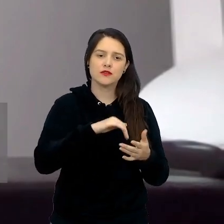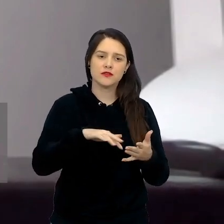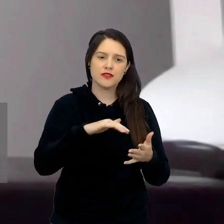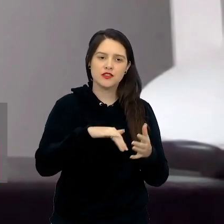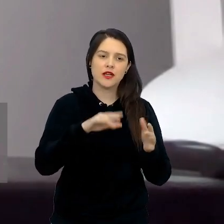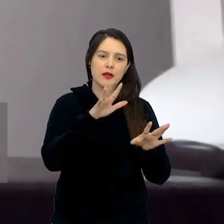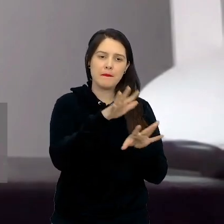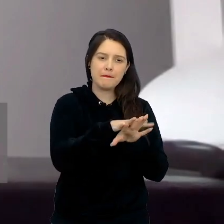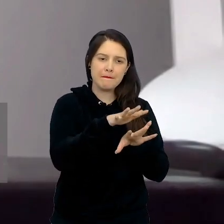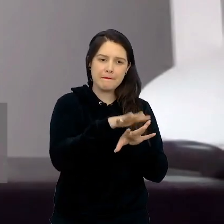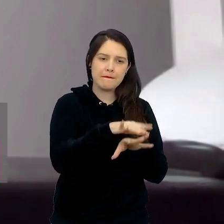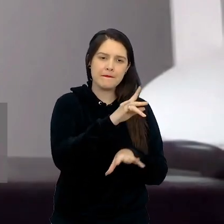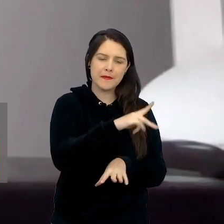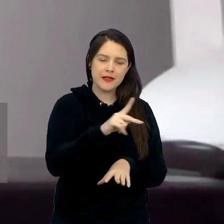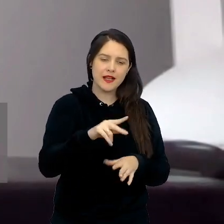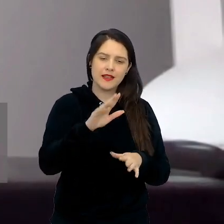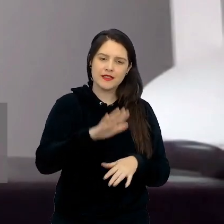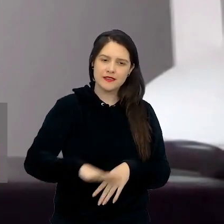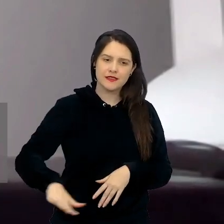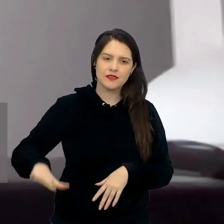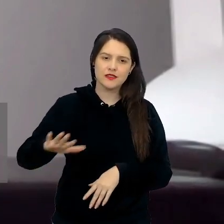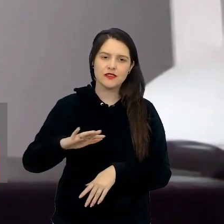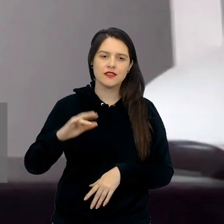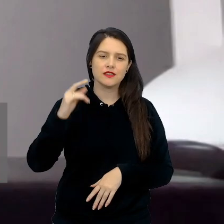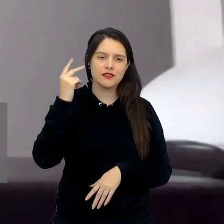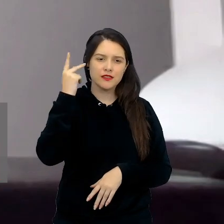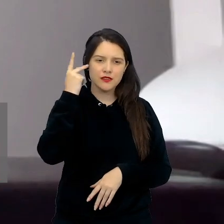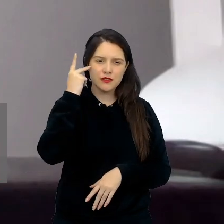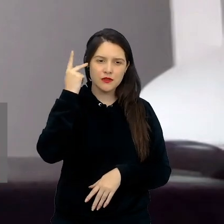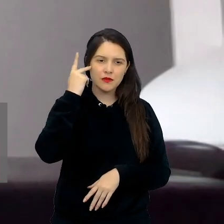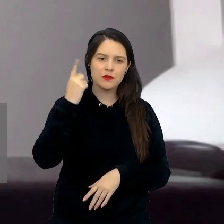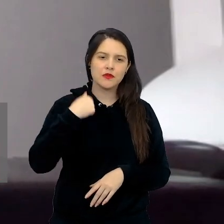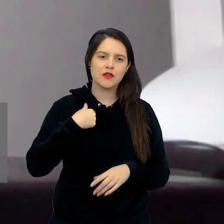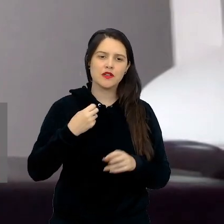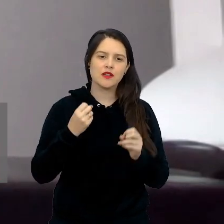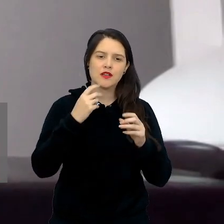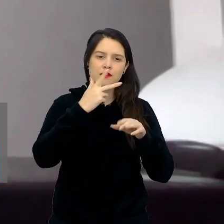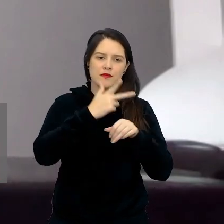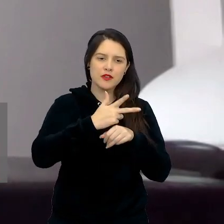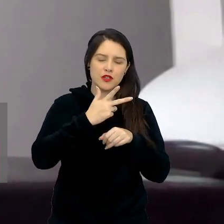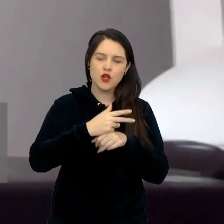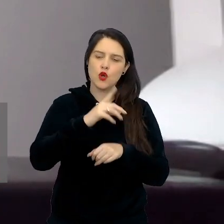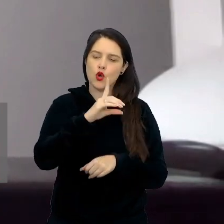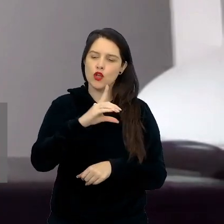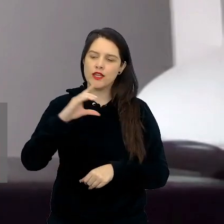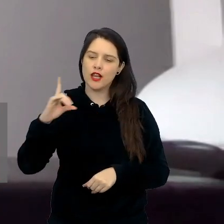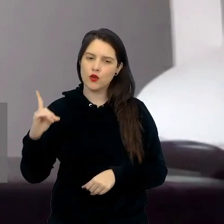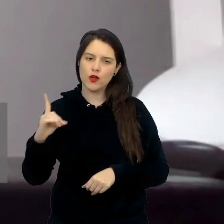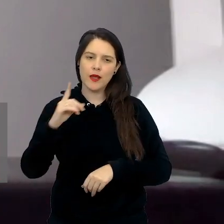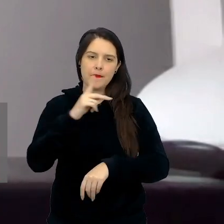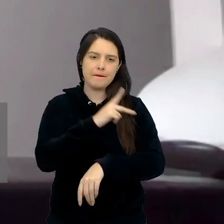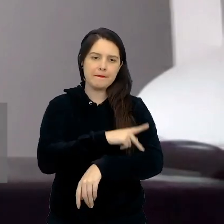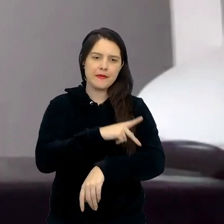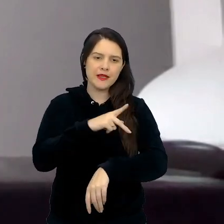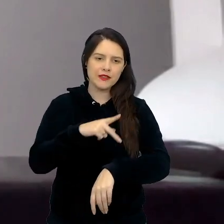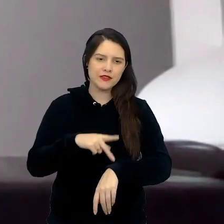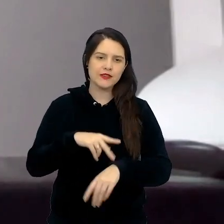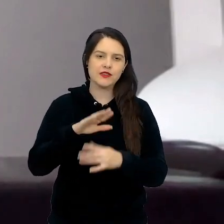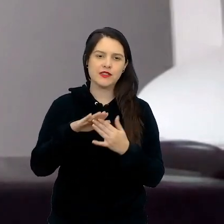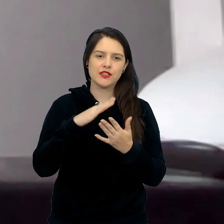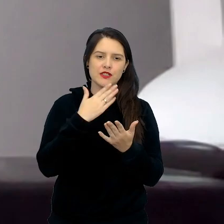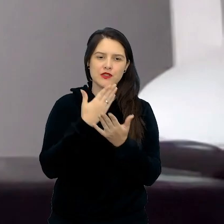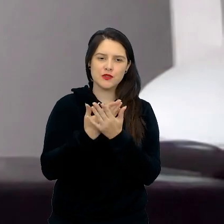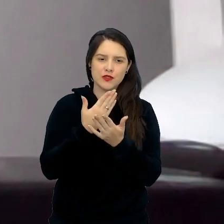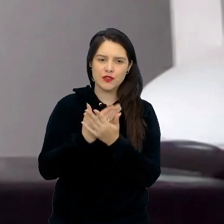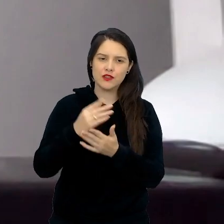de matemática da rede estadual, atuando no momento como coordenadora pedagógica em uma escola da Diretoria